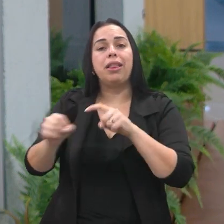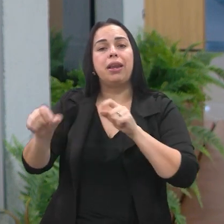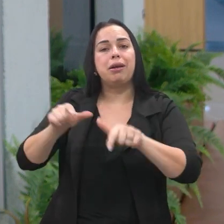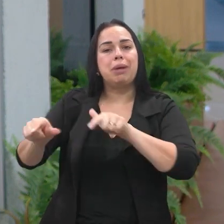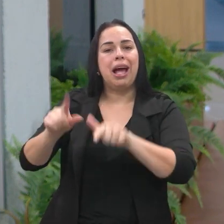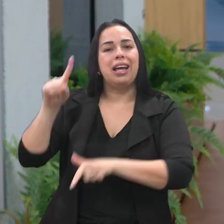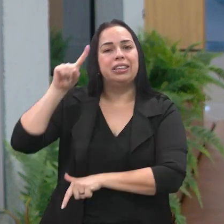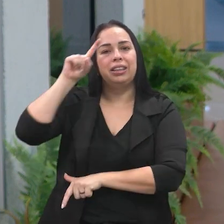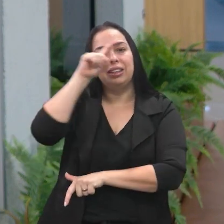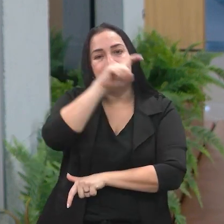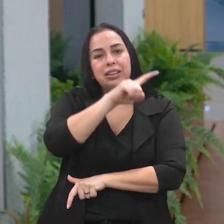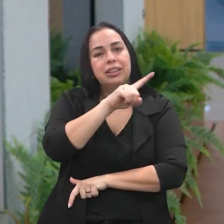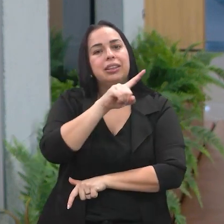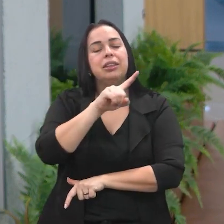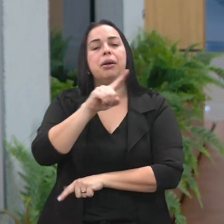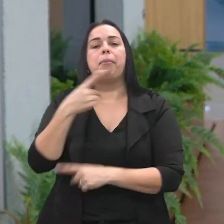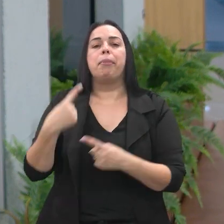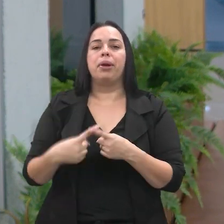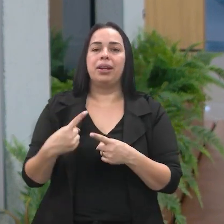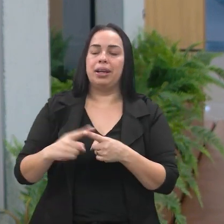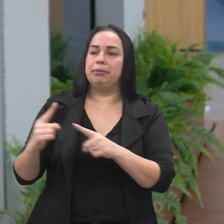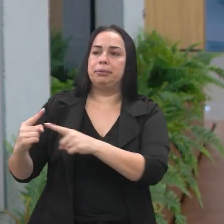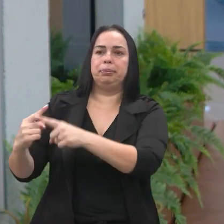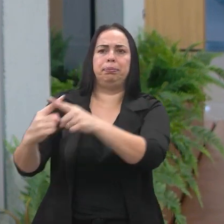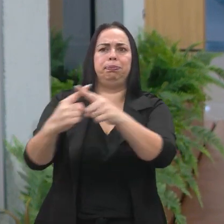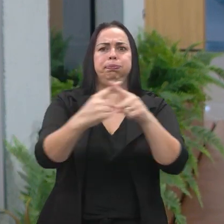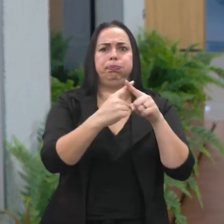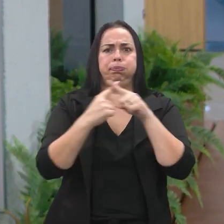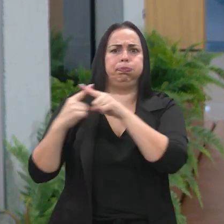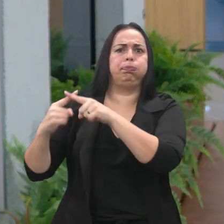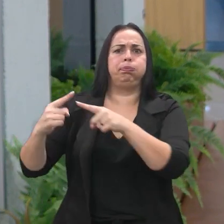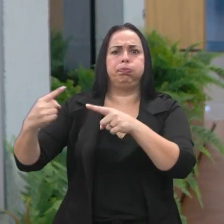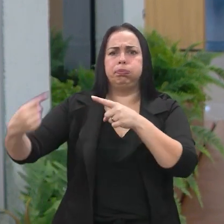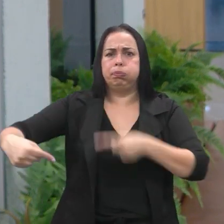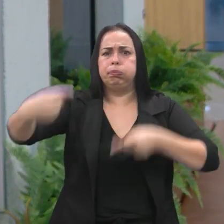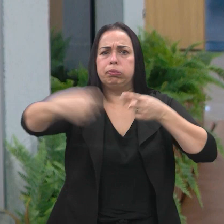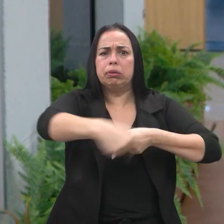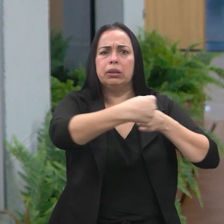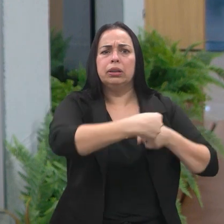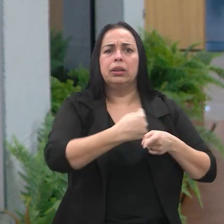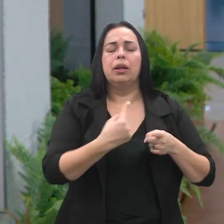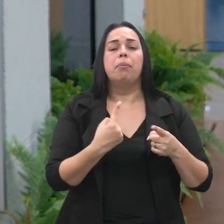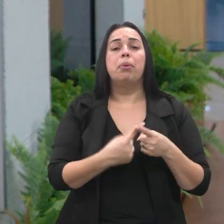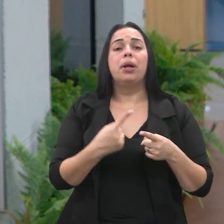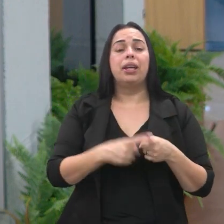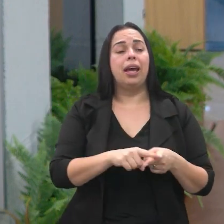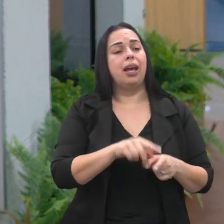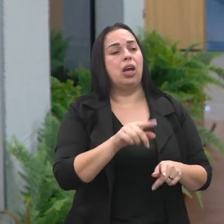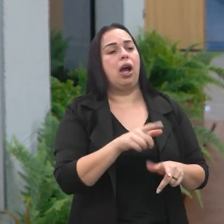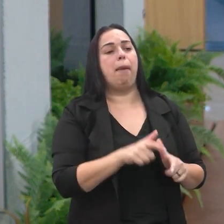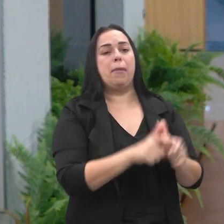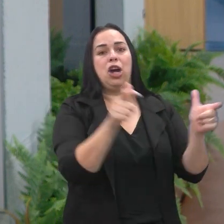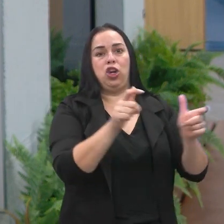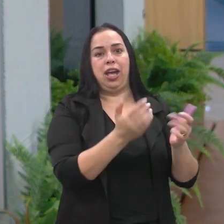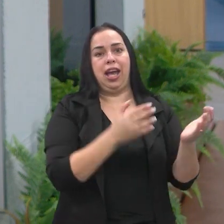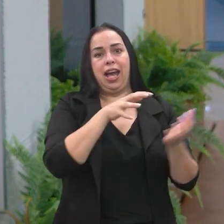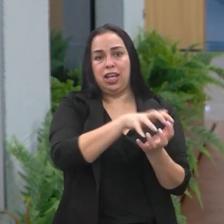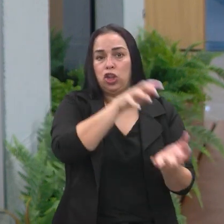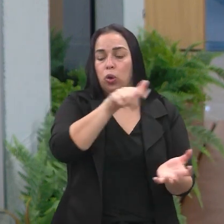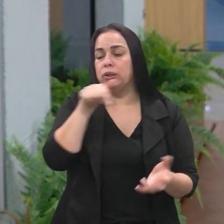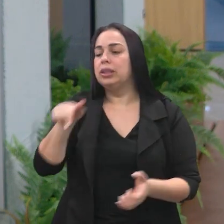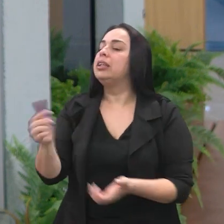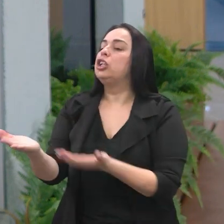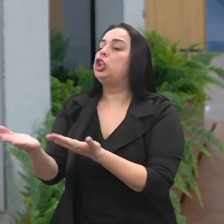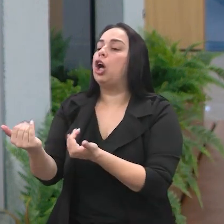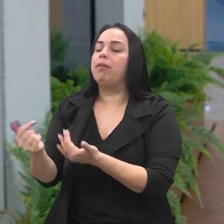novamente, voltar ao mercado de trabalho. E é uma competição até desleal, num certo aspecto, porque eles vão competir com a juventude que